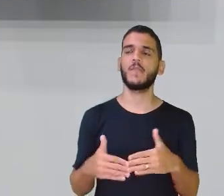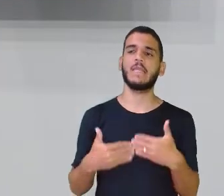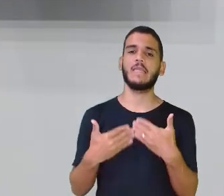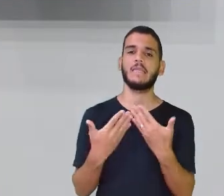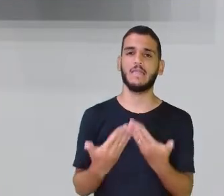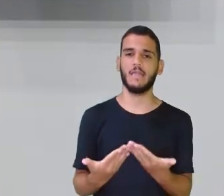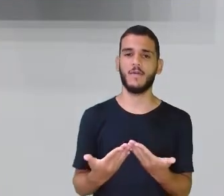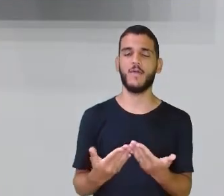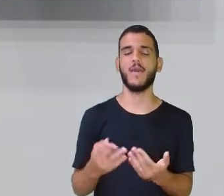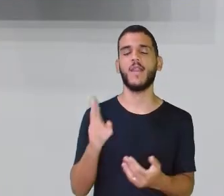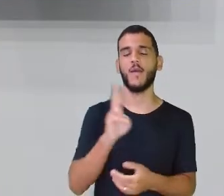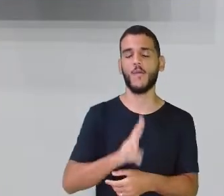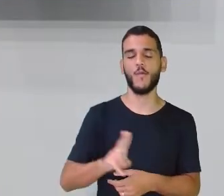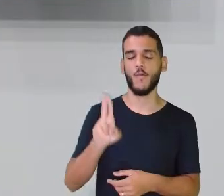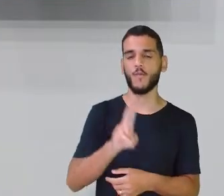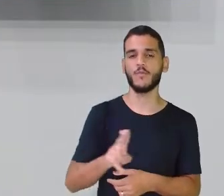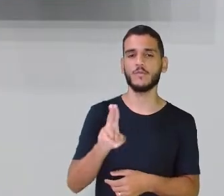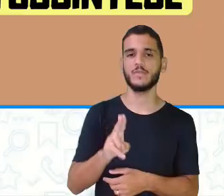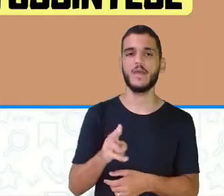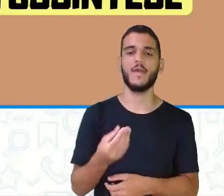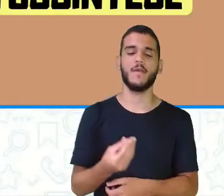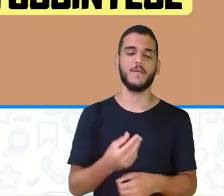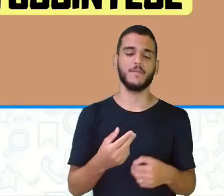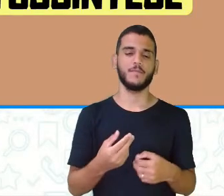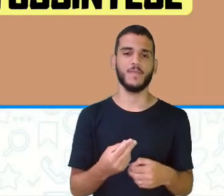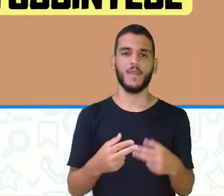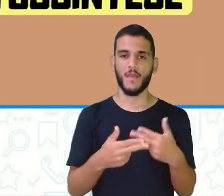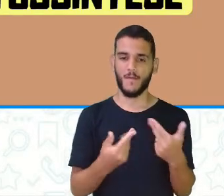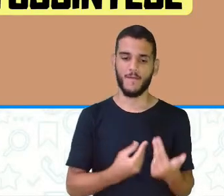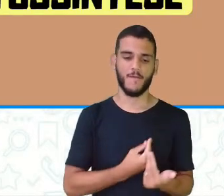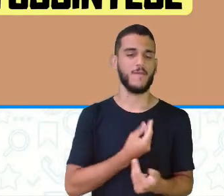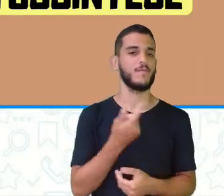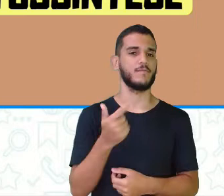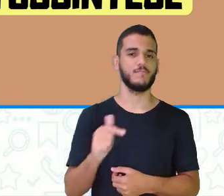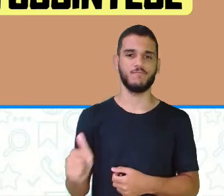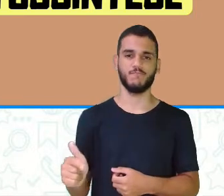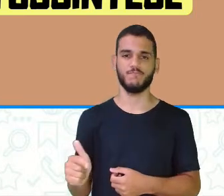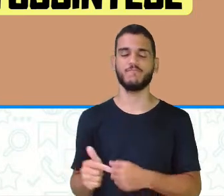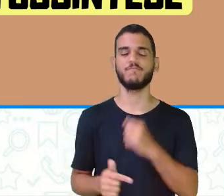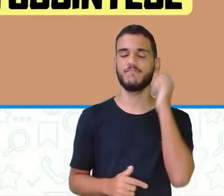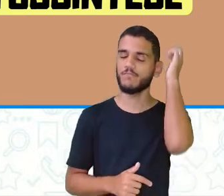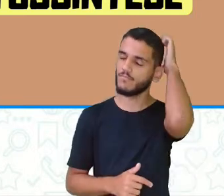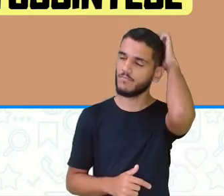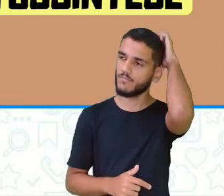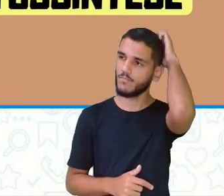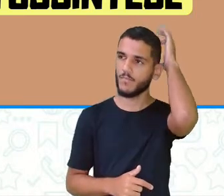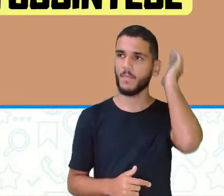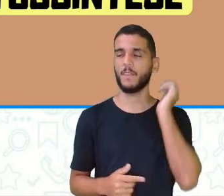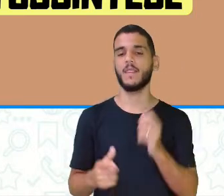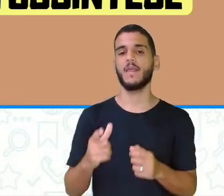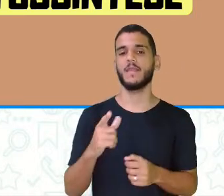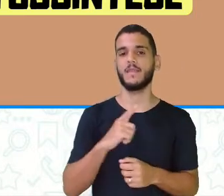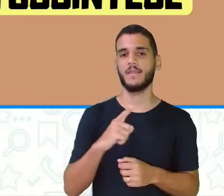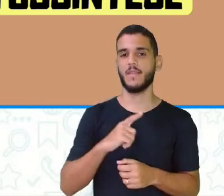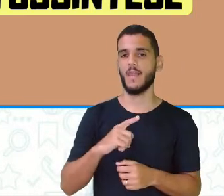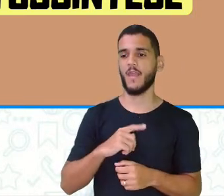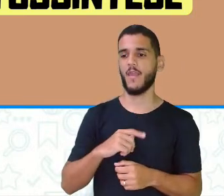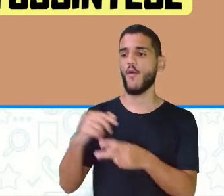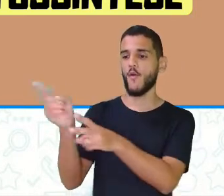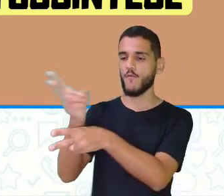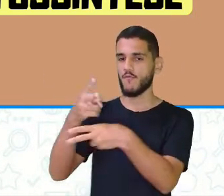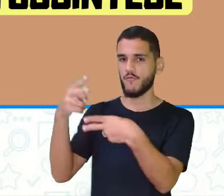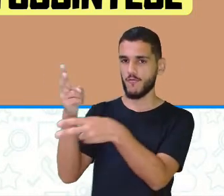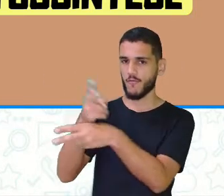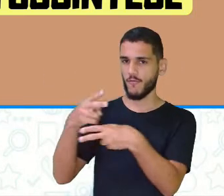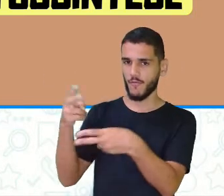seres abióticos. Ela pega o sol, a iluminação, a luz solar, ela pega do vento o gás